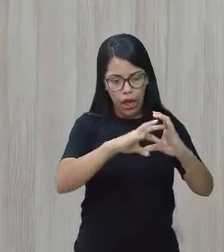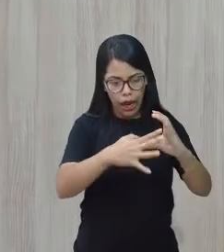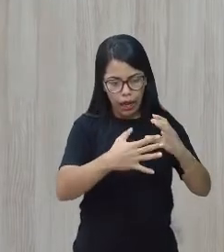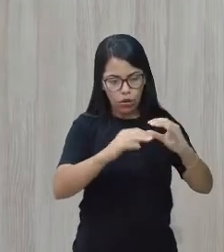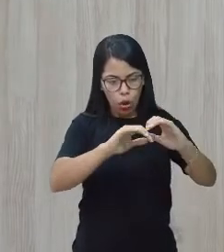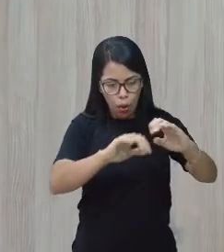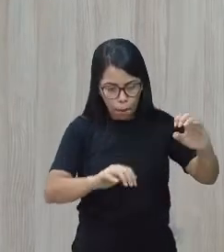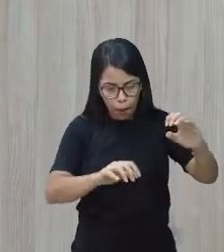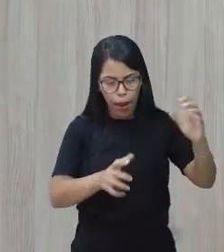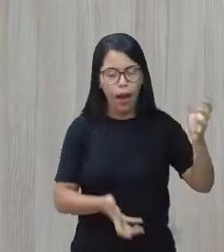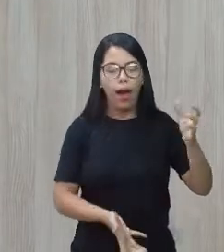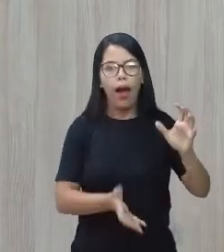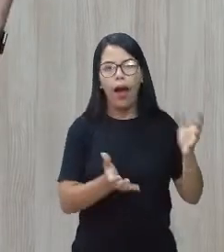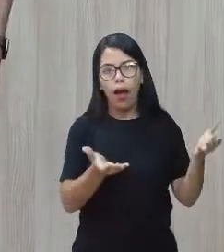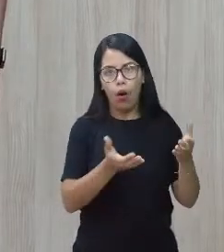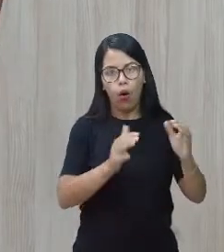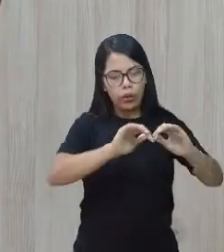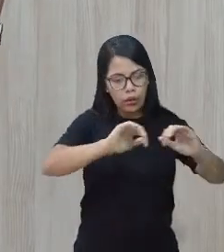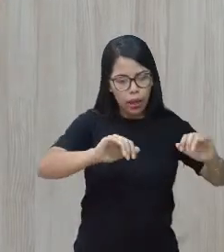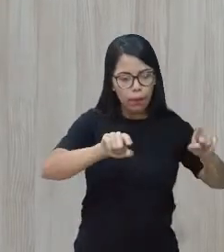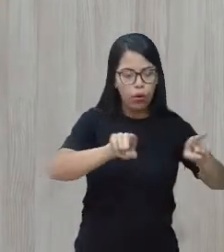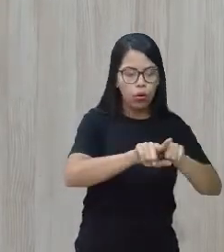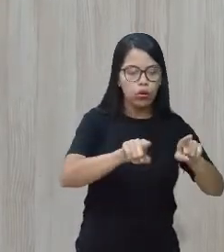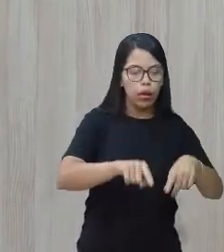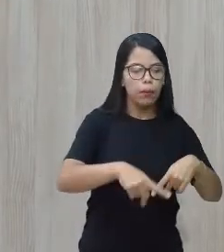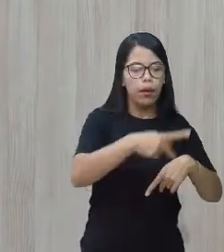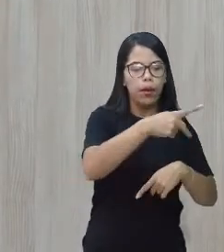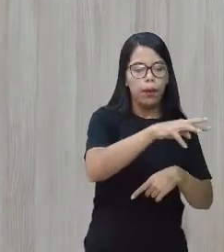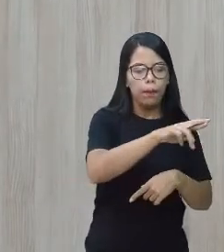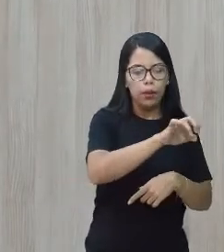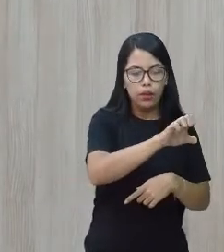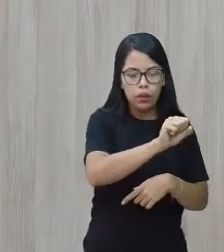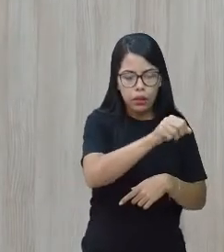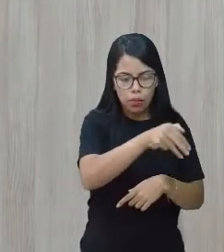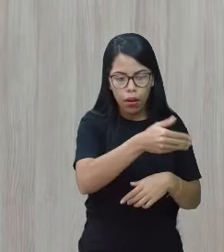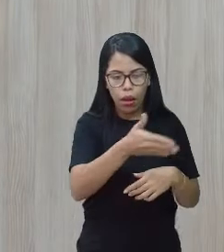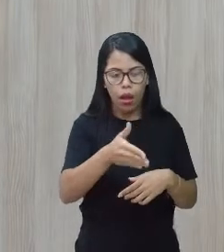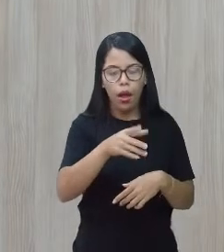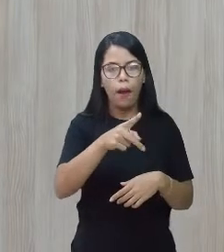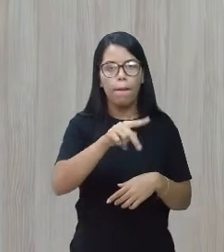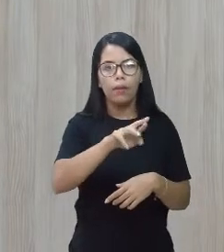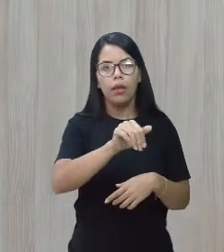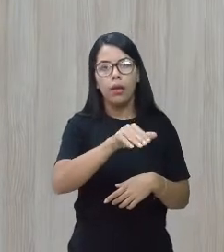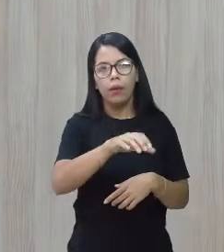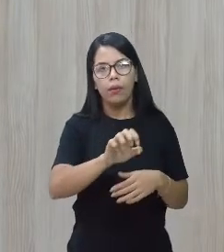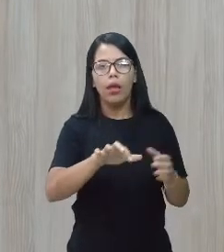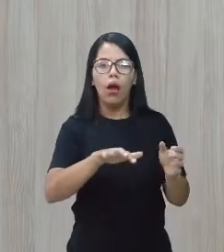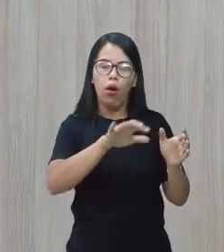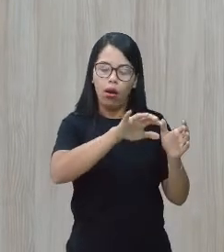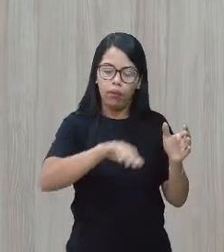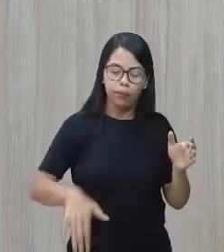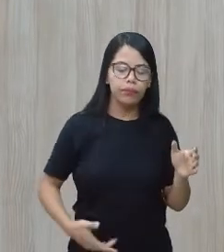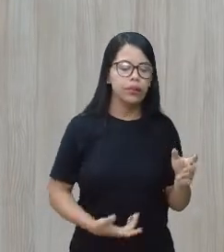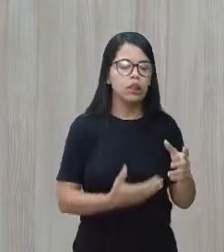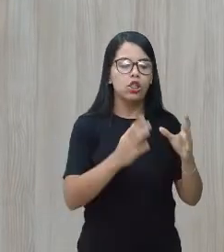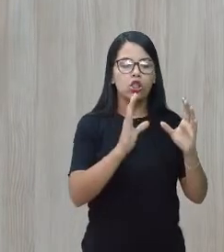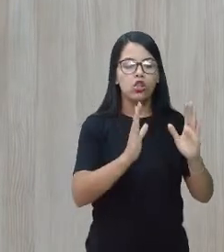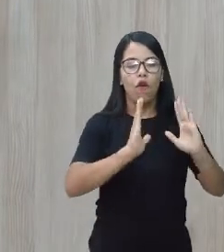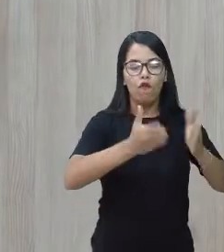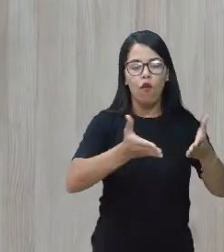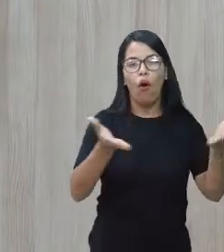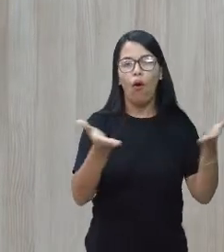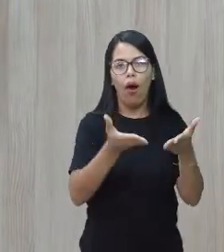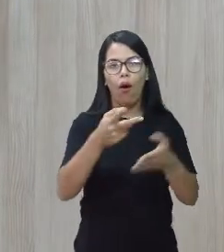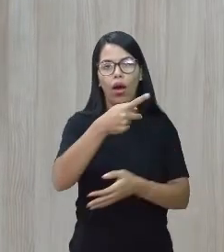entre prismas e pirâmides, tá? E agora nós vamos deixar de lado também as pirâmides e vamos focar aí nos